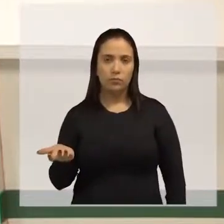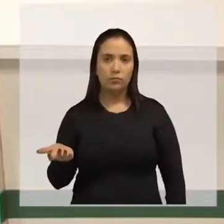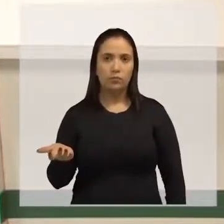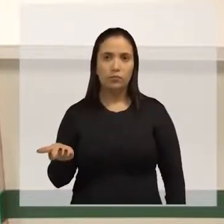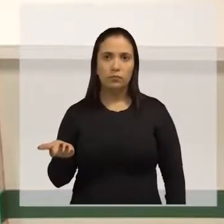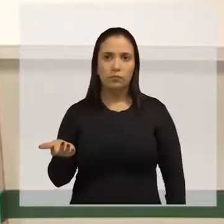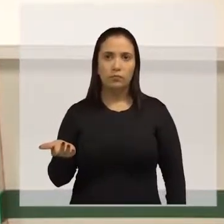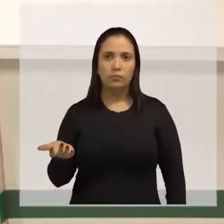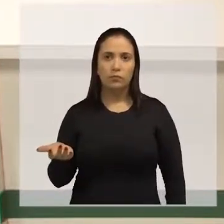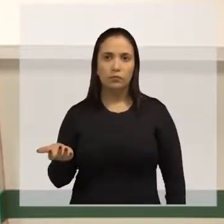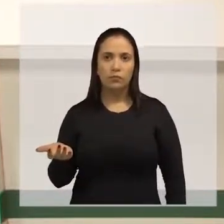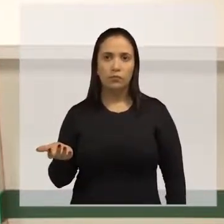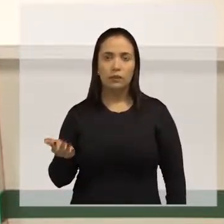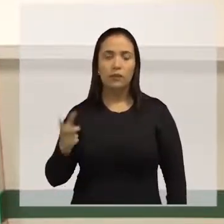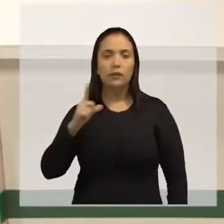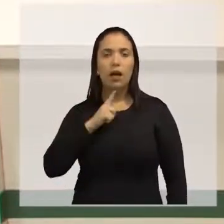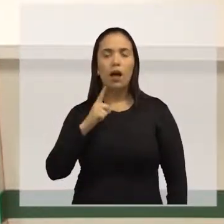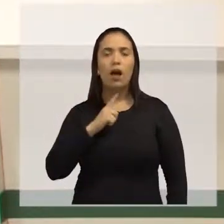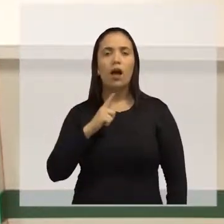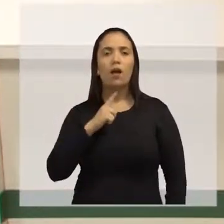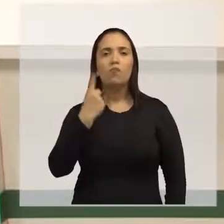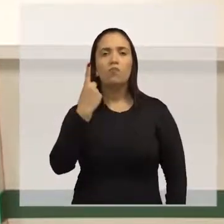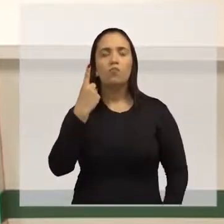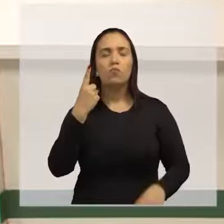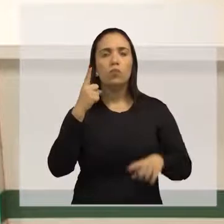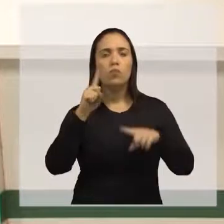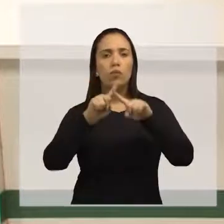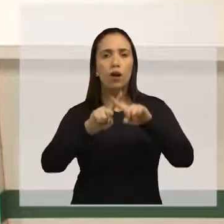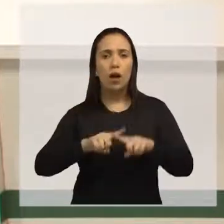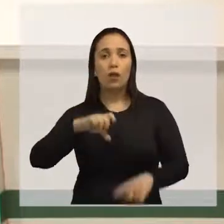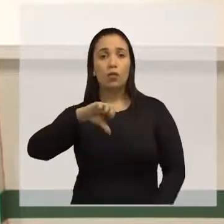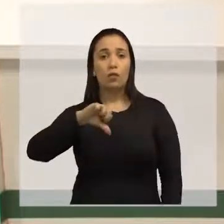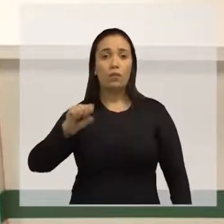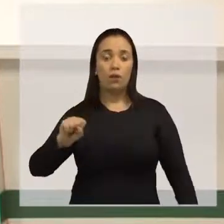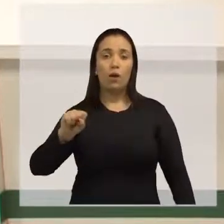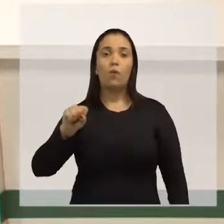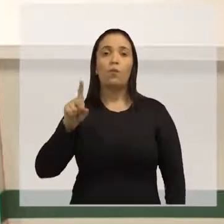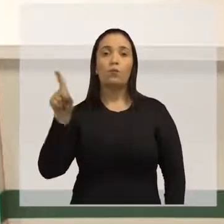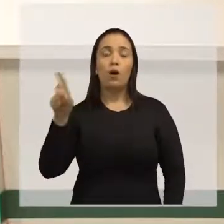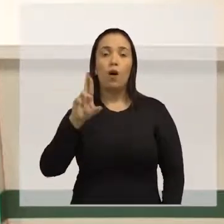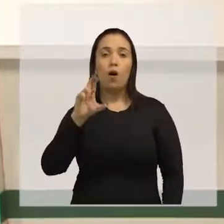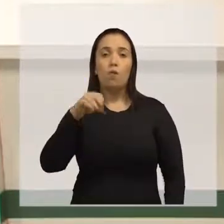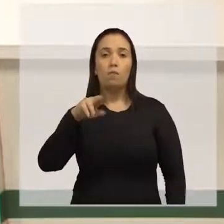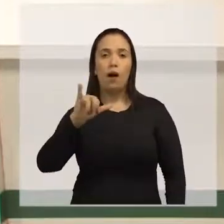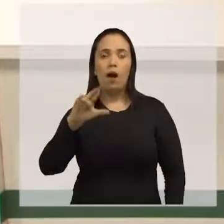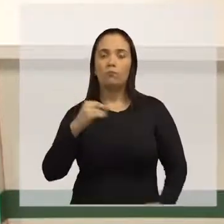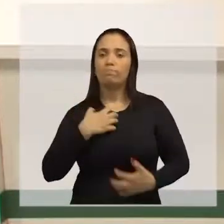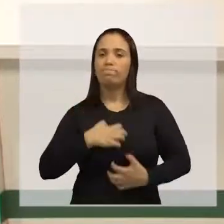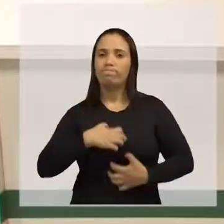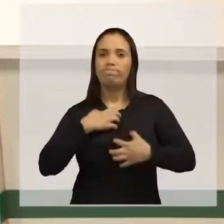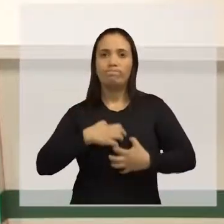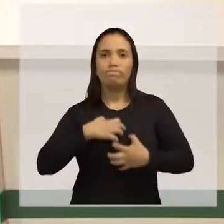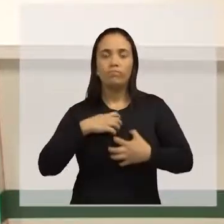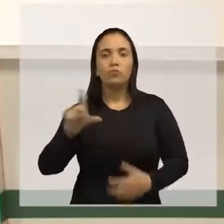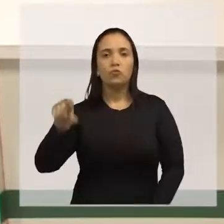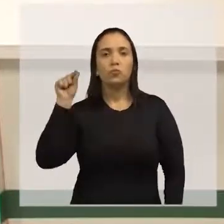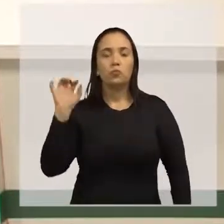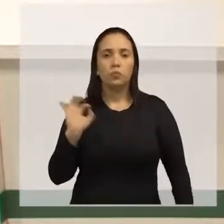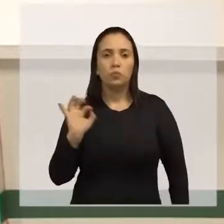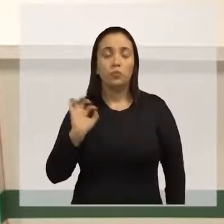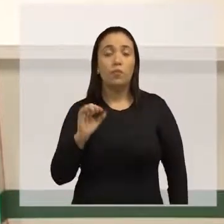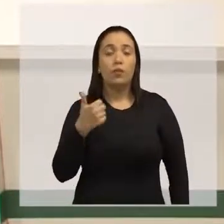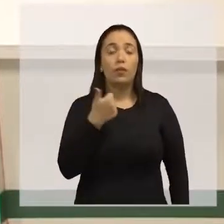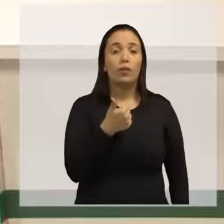Copa? Não levaram o Romário, ele ficou chateado. 98. 98. Outro que ele não foi. 90 a gente não ganhou nada. Aí, mas a gente